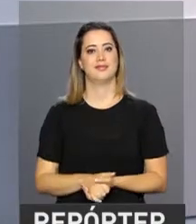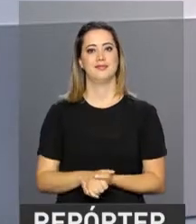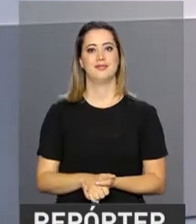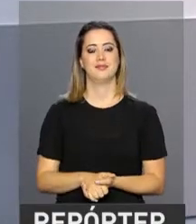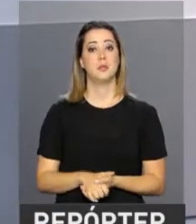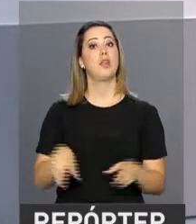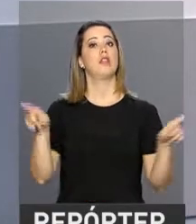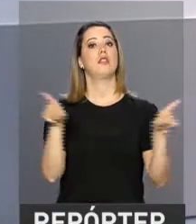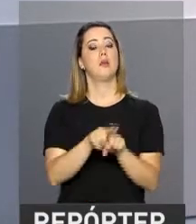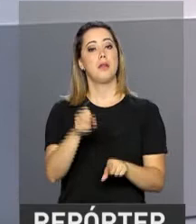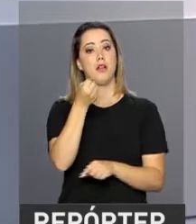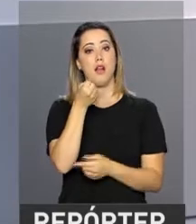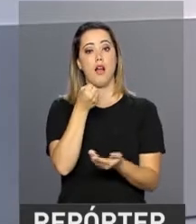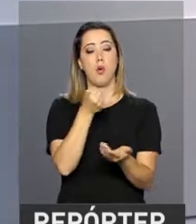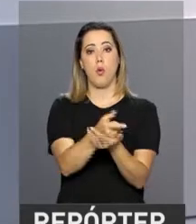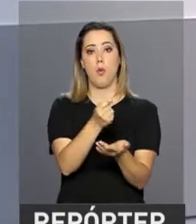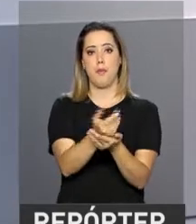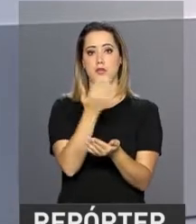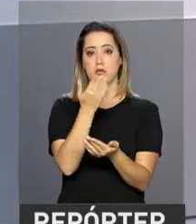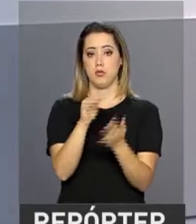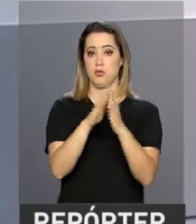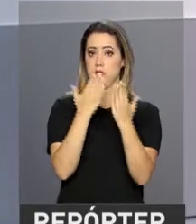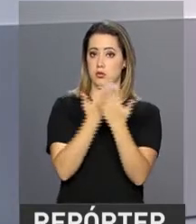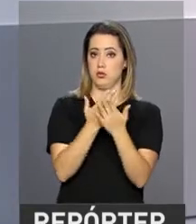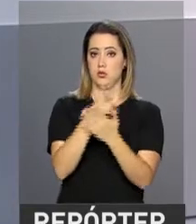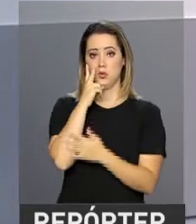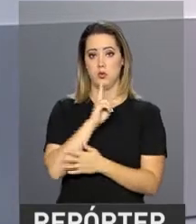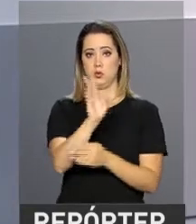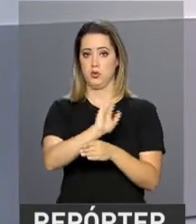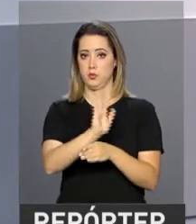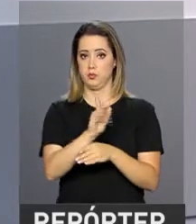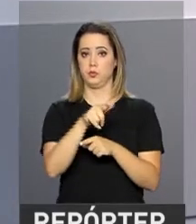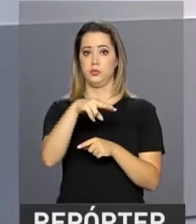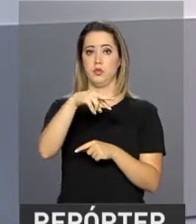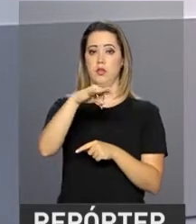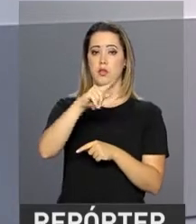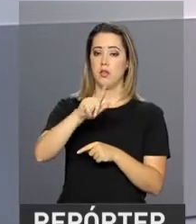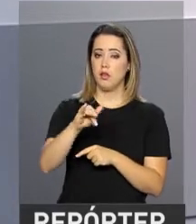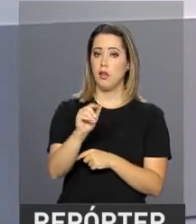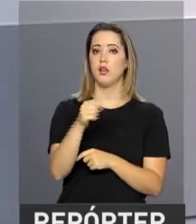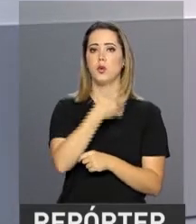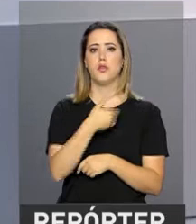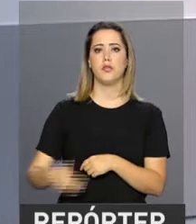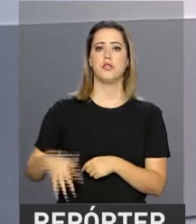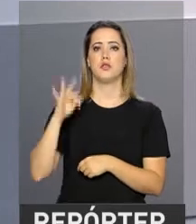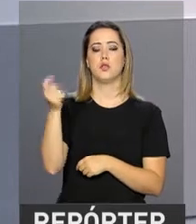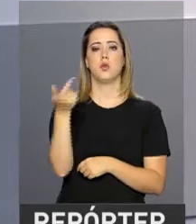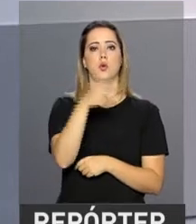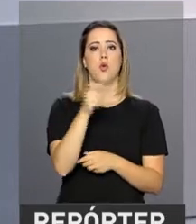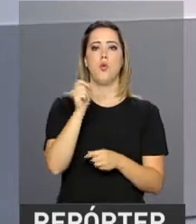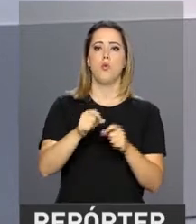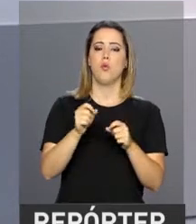além da compra de produtos para a alimentação escolar como a gente viu aí na reportagem da natália melo o governo federal criou outros